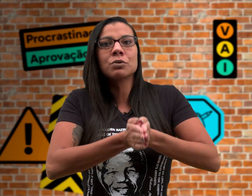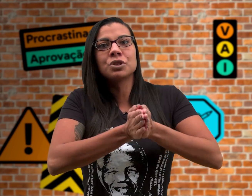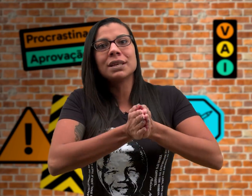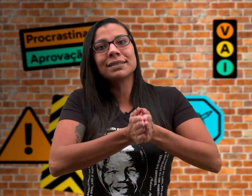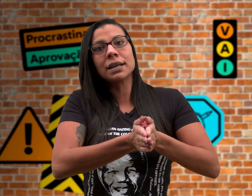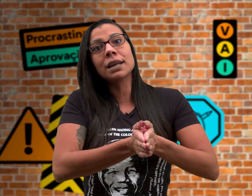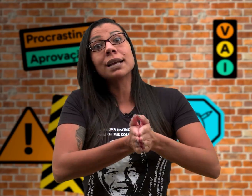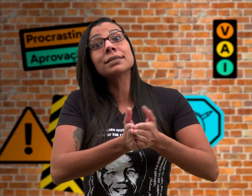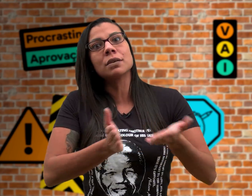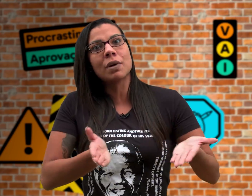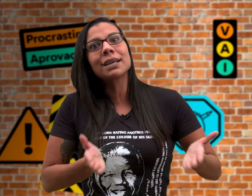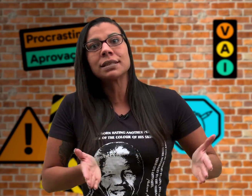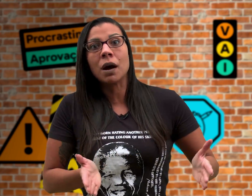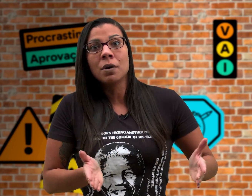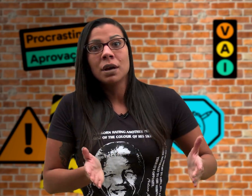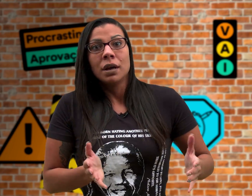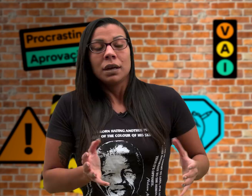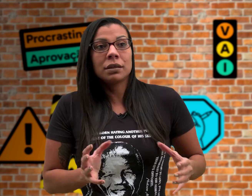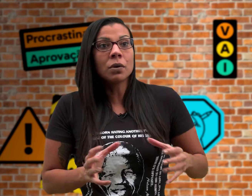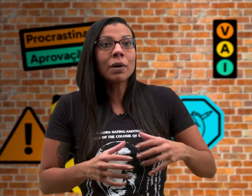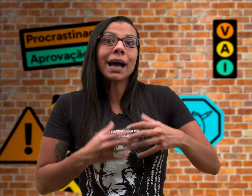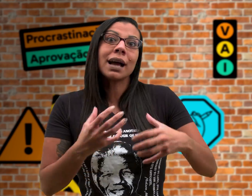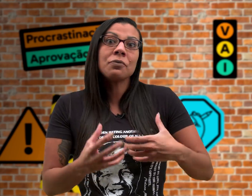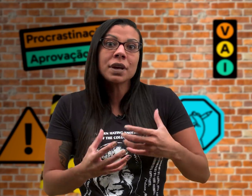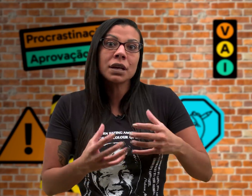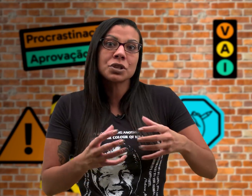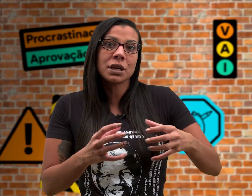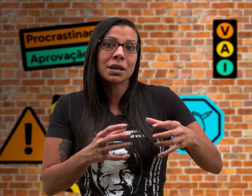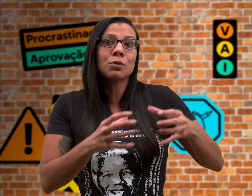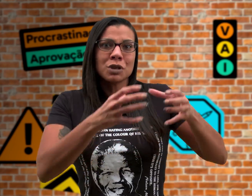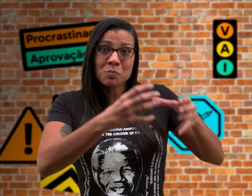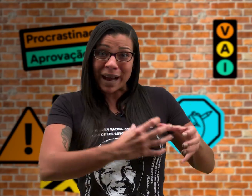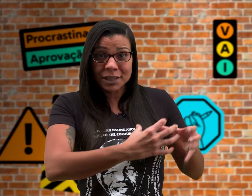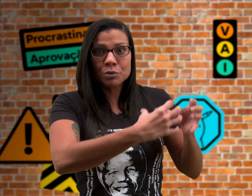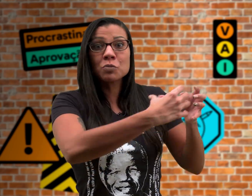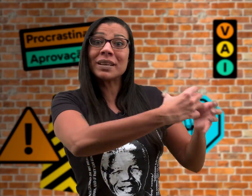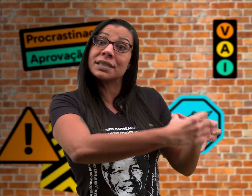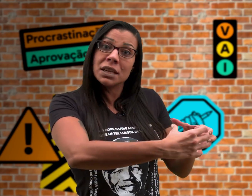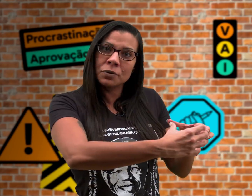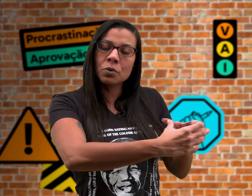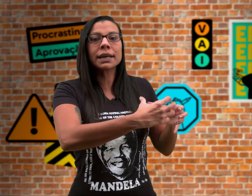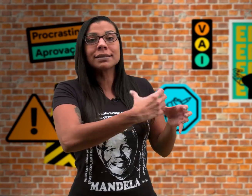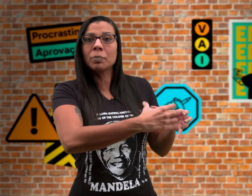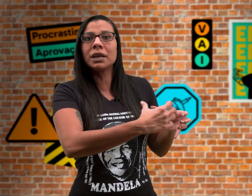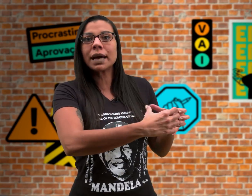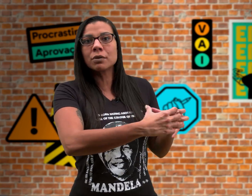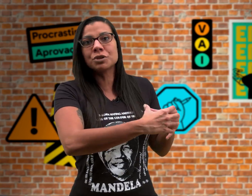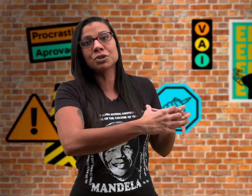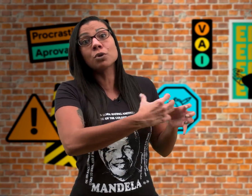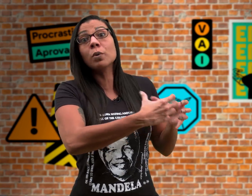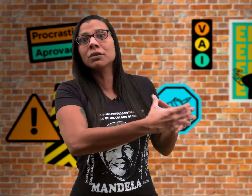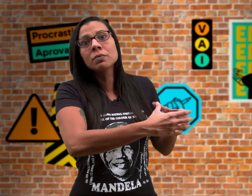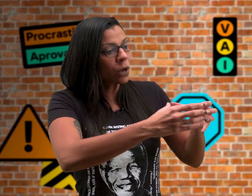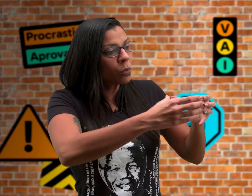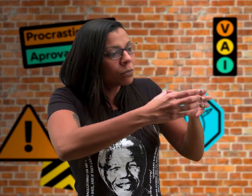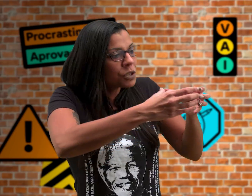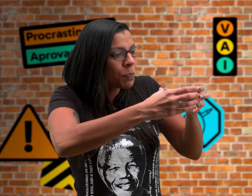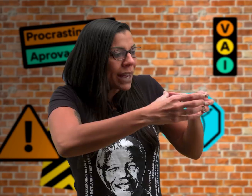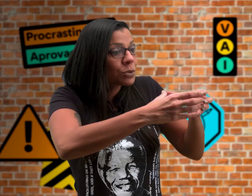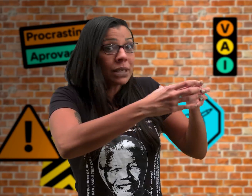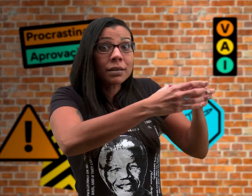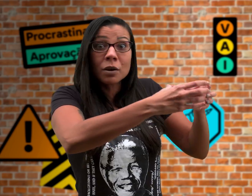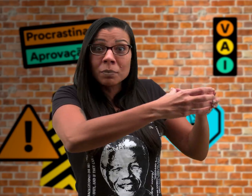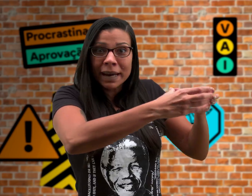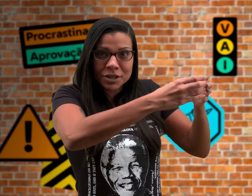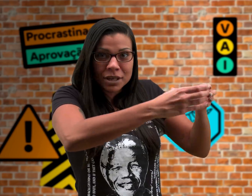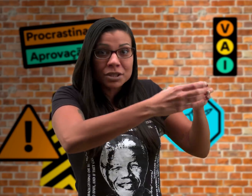um momento de segregação racial. Então, a África tinha um espaço específico, que eles apelidaram de Soweto, que era um